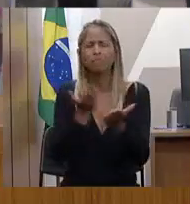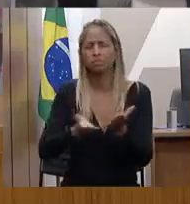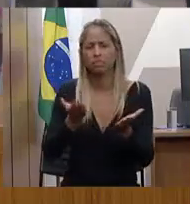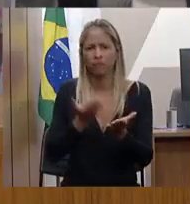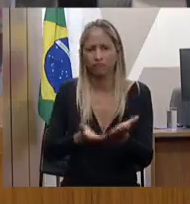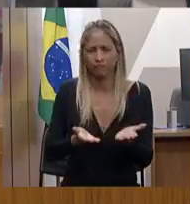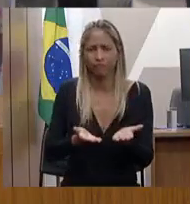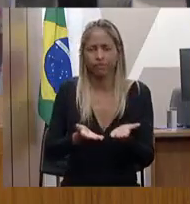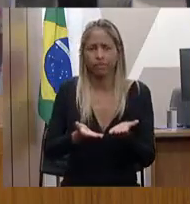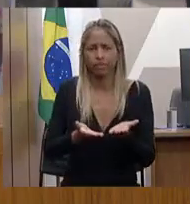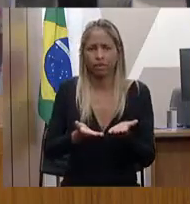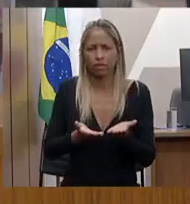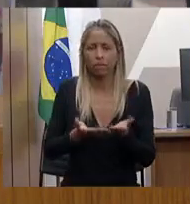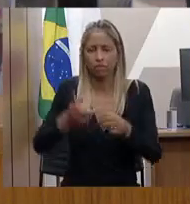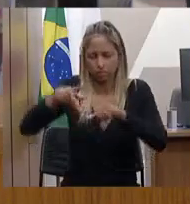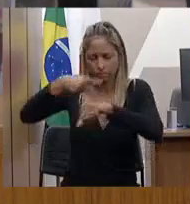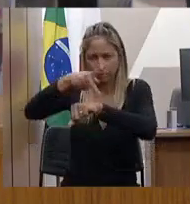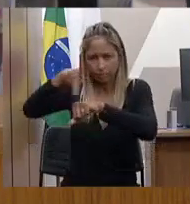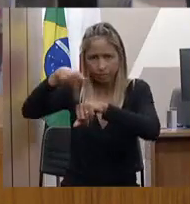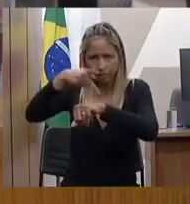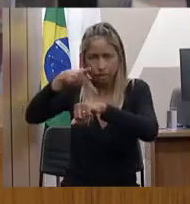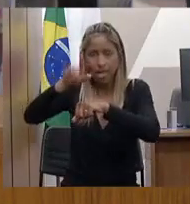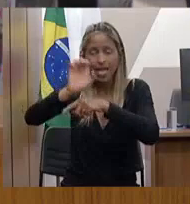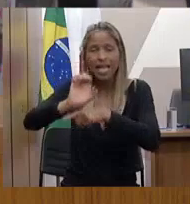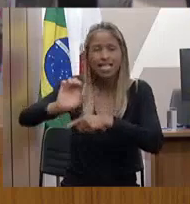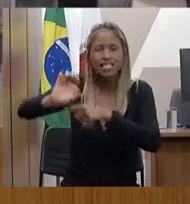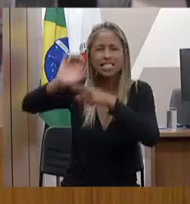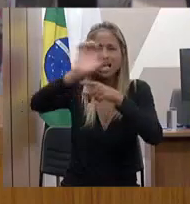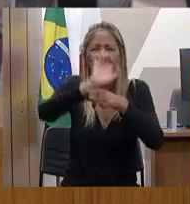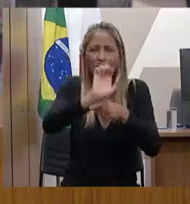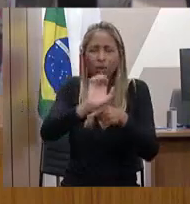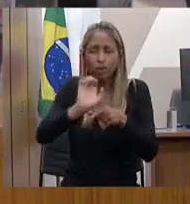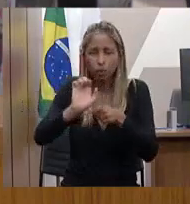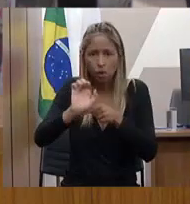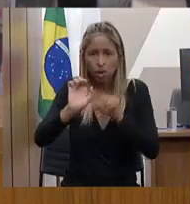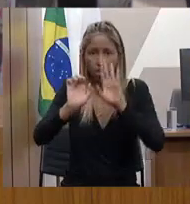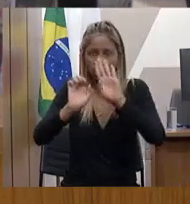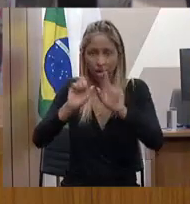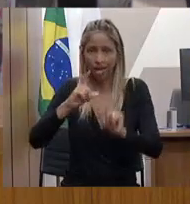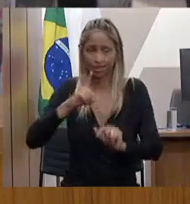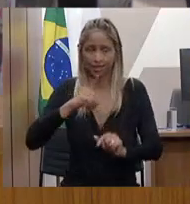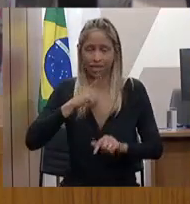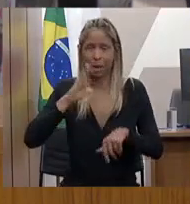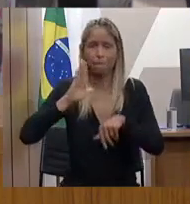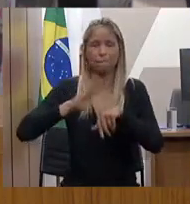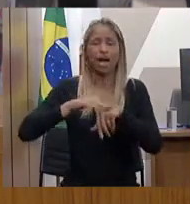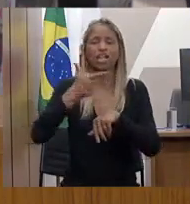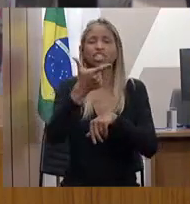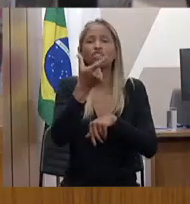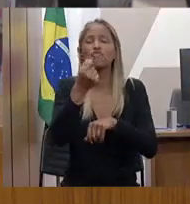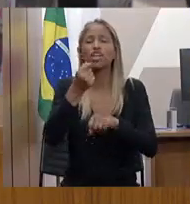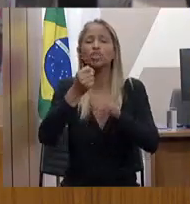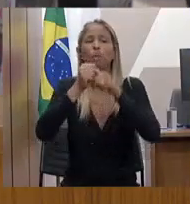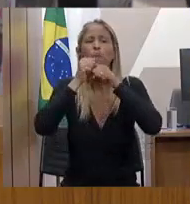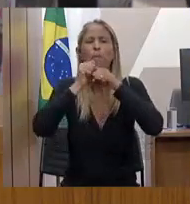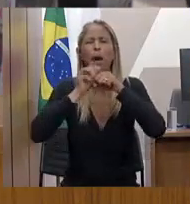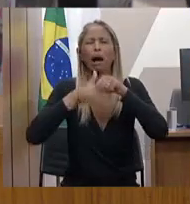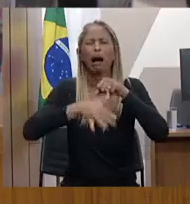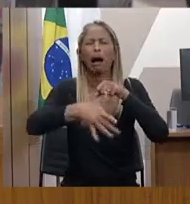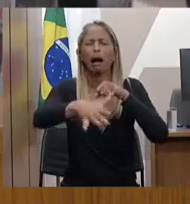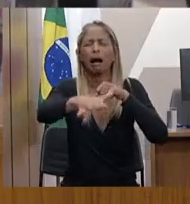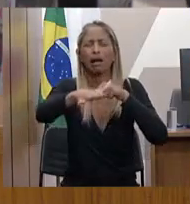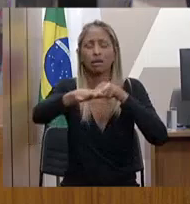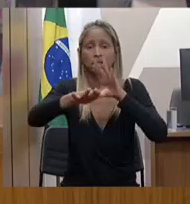isso é no país e no estado que já teve mais de 20 rompimentos de barragem